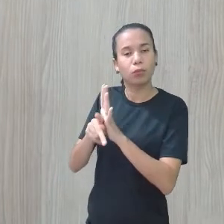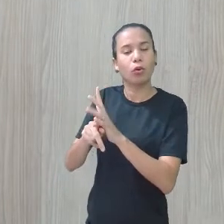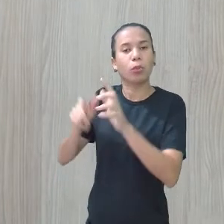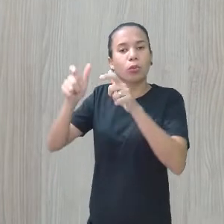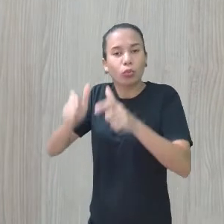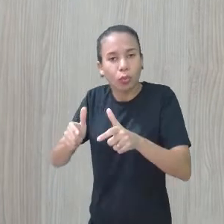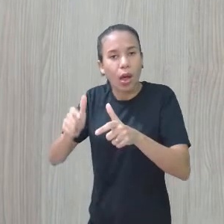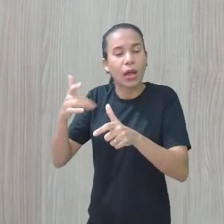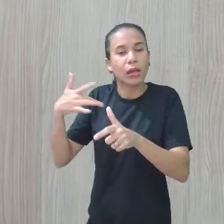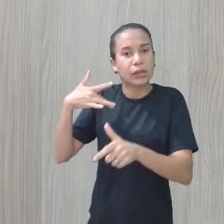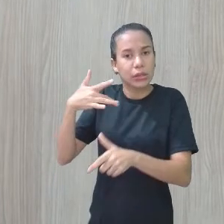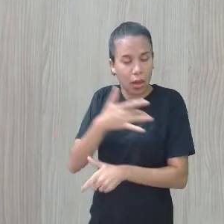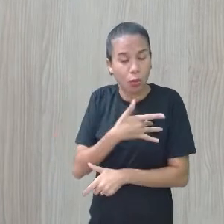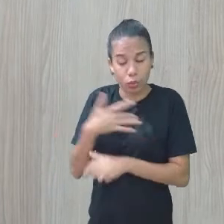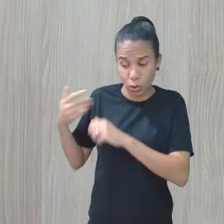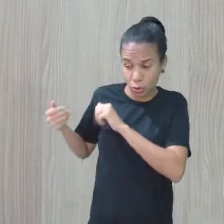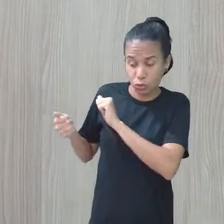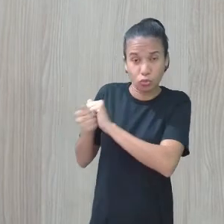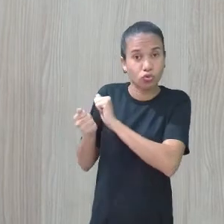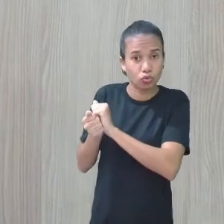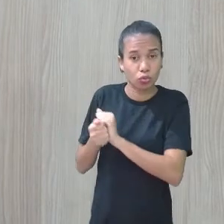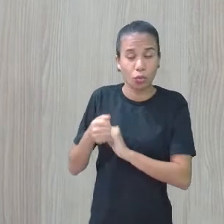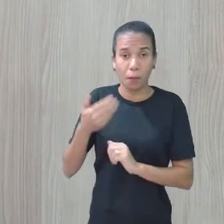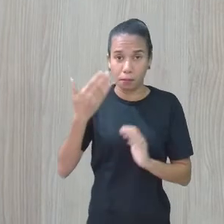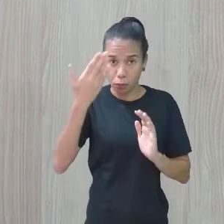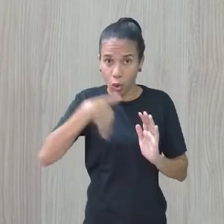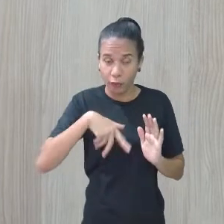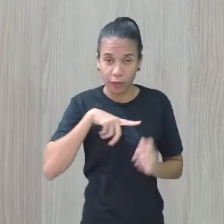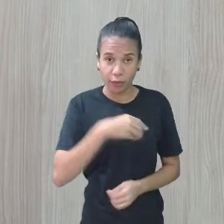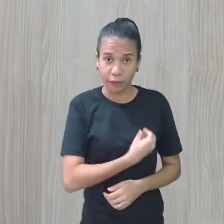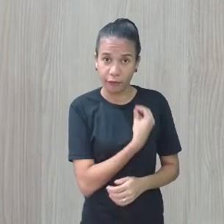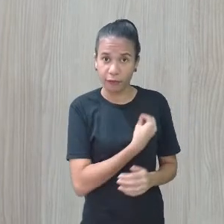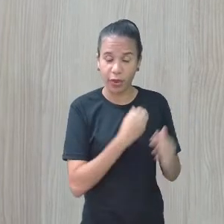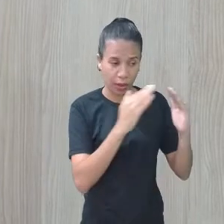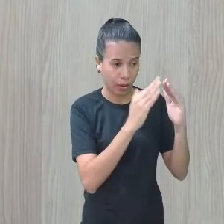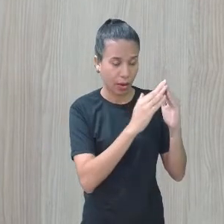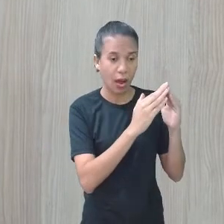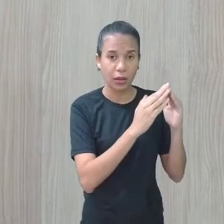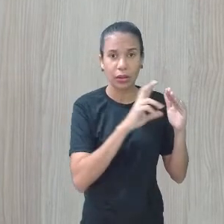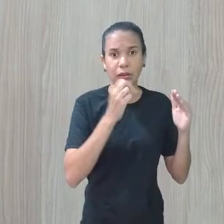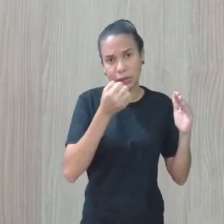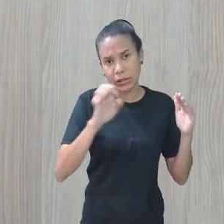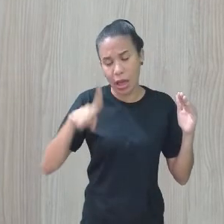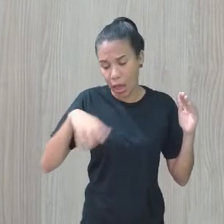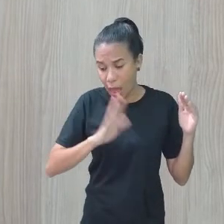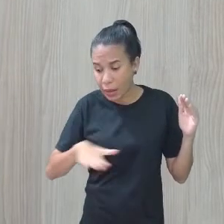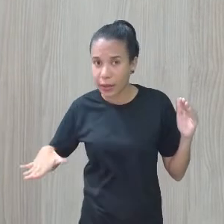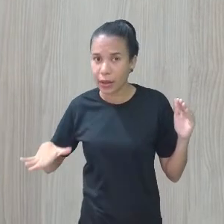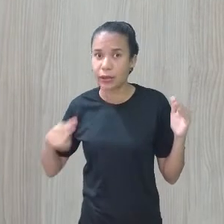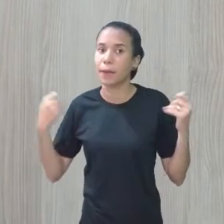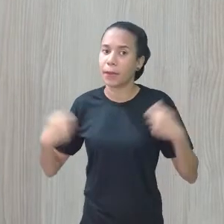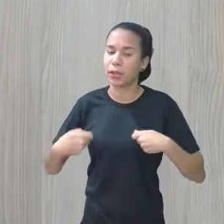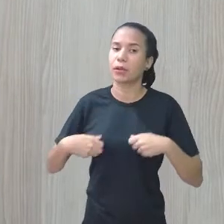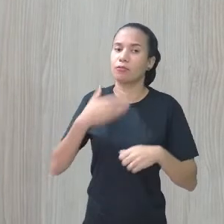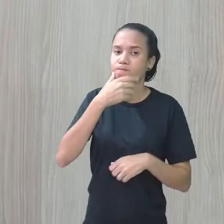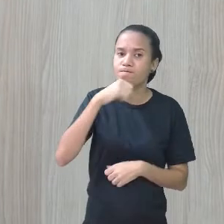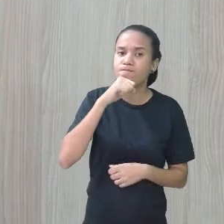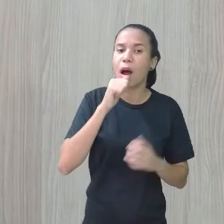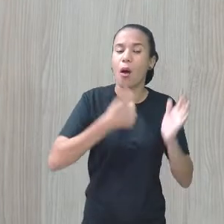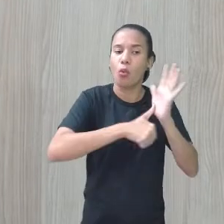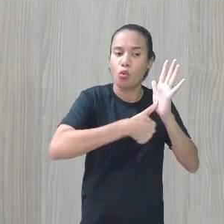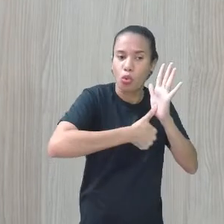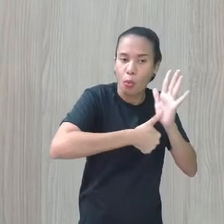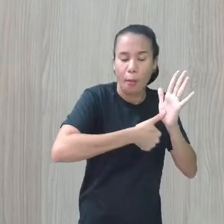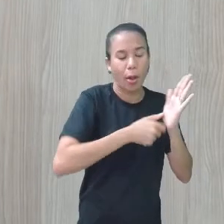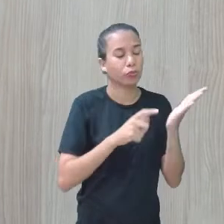saúde, vai acompanhado, leva o comprovante de residência, se for menor, leva o comprovante de residência dos pais, documento com